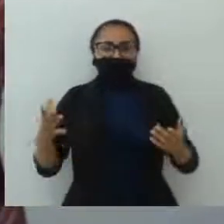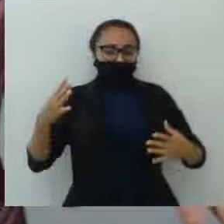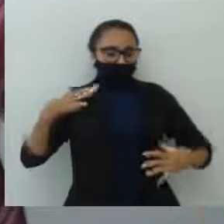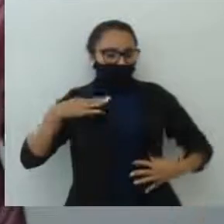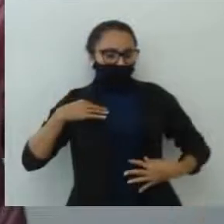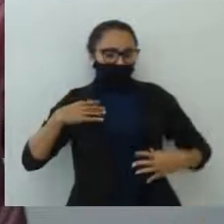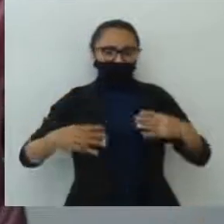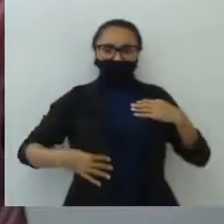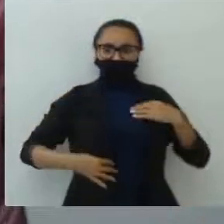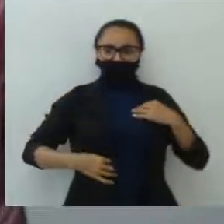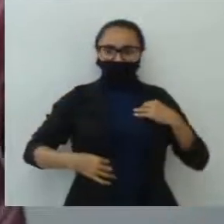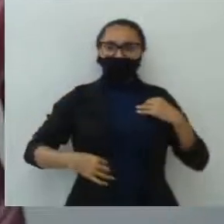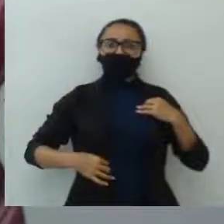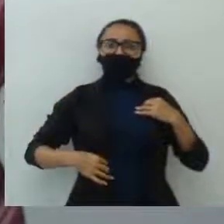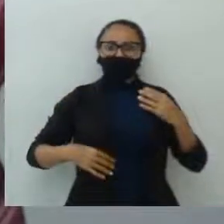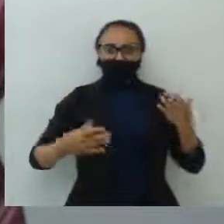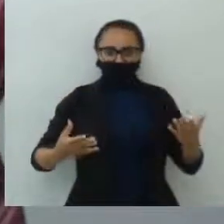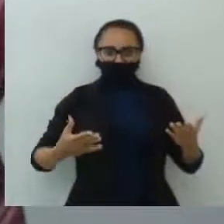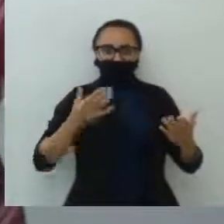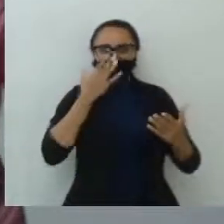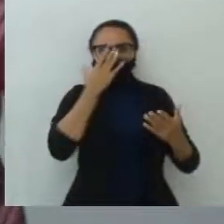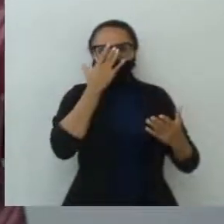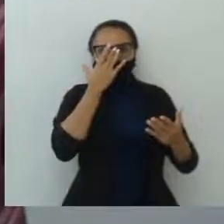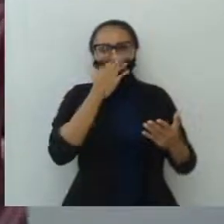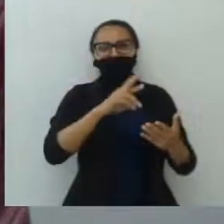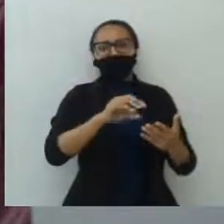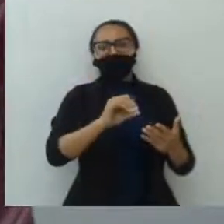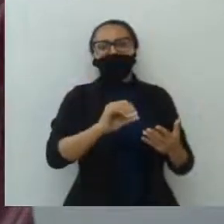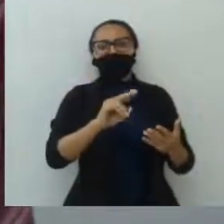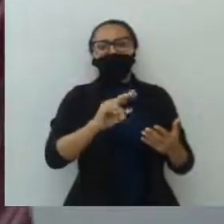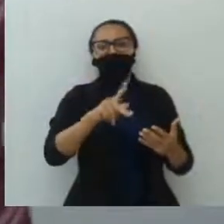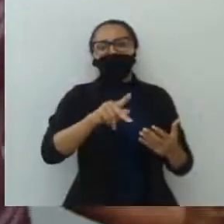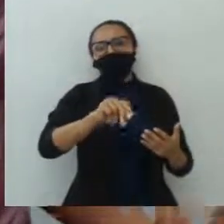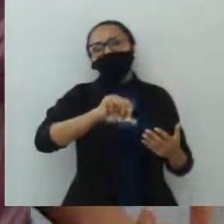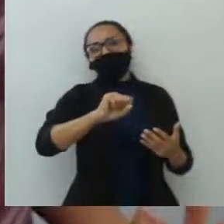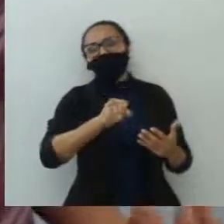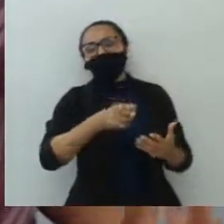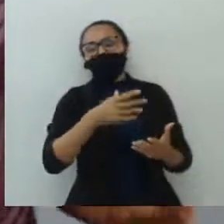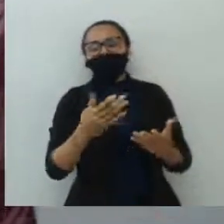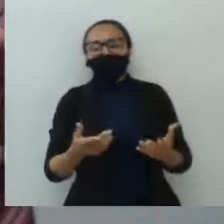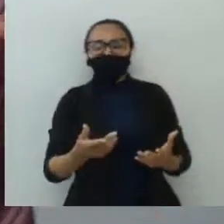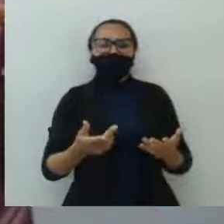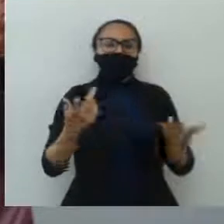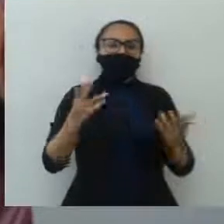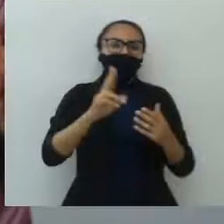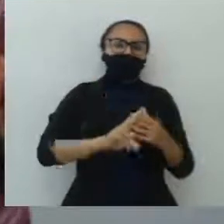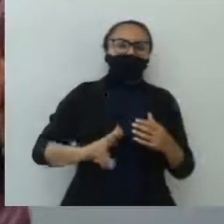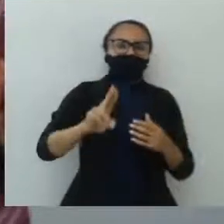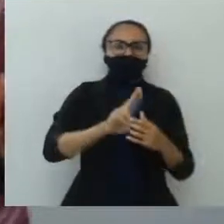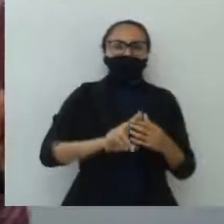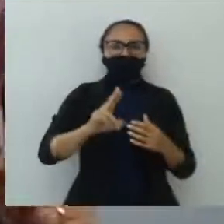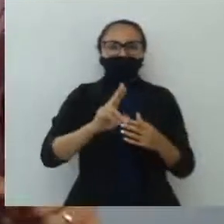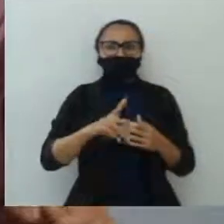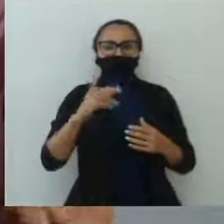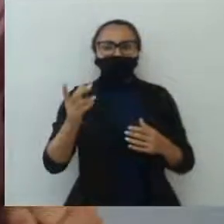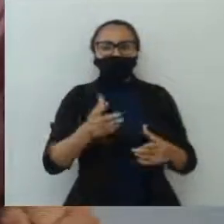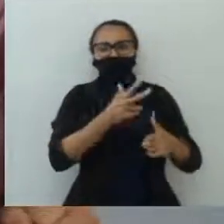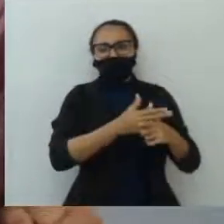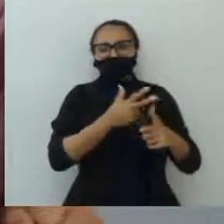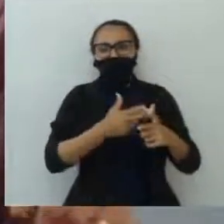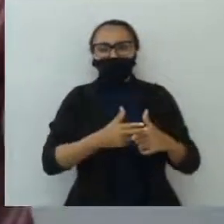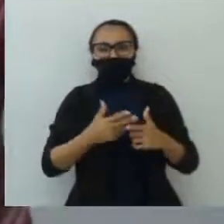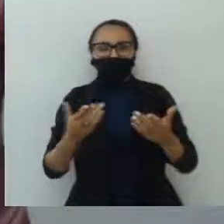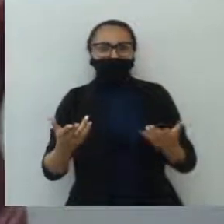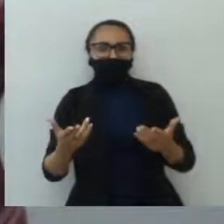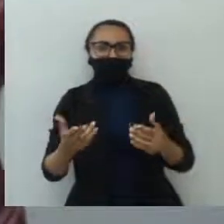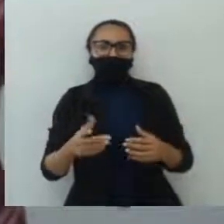as roupas, né? Figurinos são as vestimentas utilizadas pelas personagens em determinadas cenas. Então, qual é o papel do